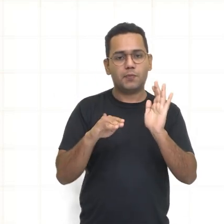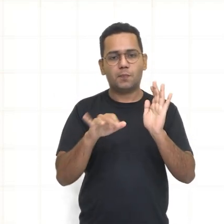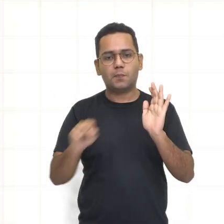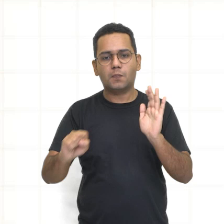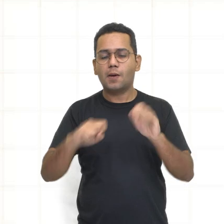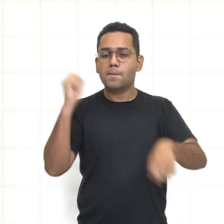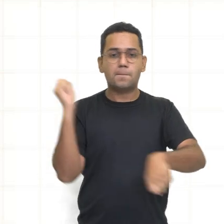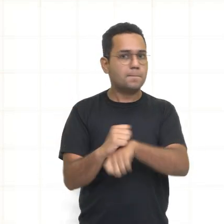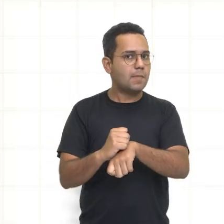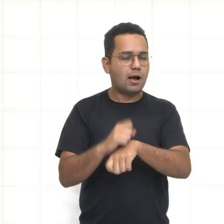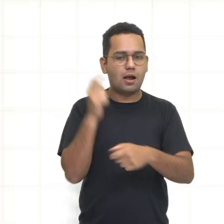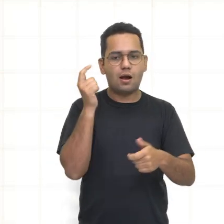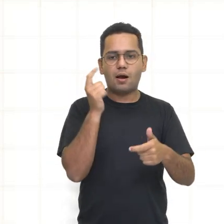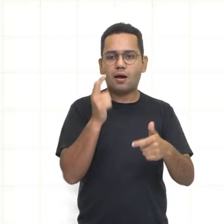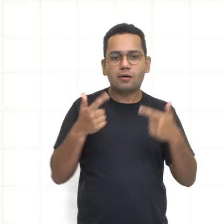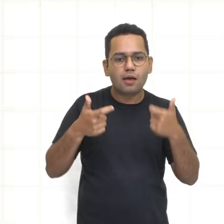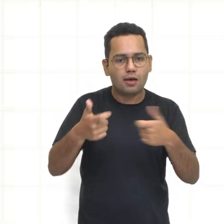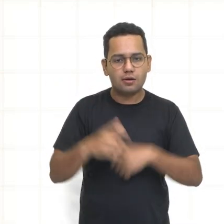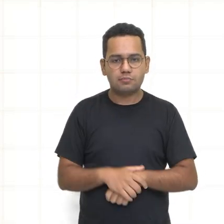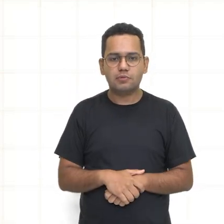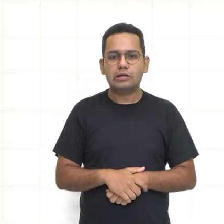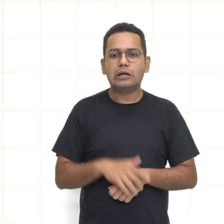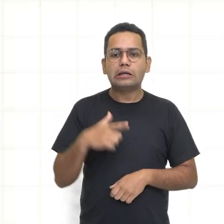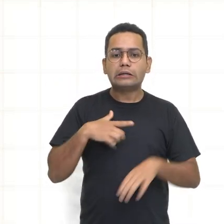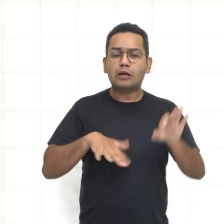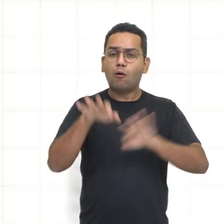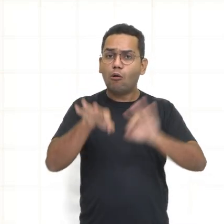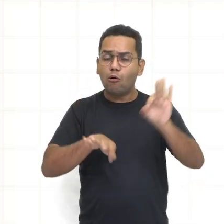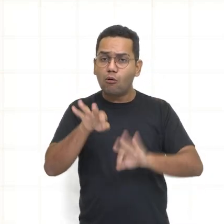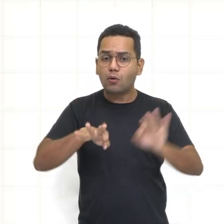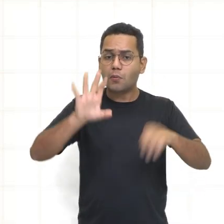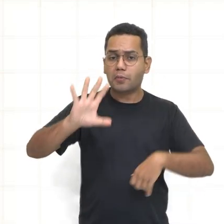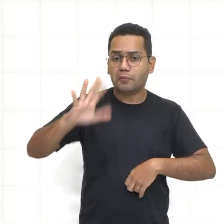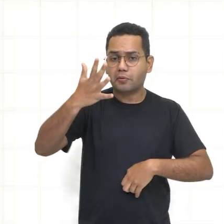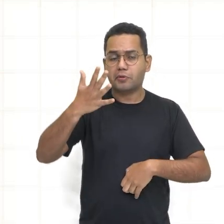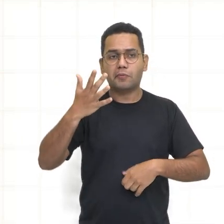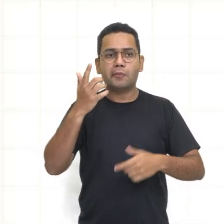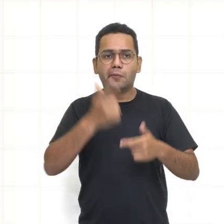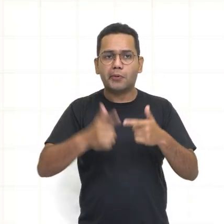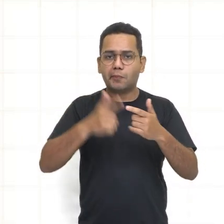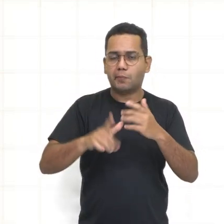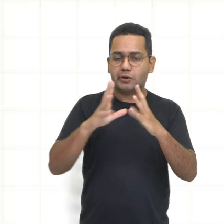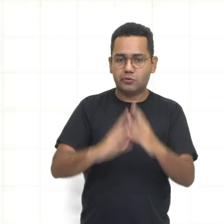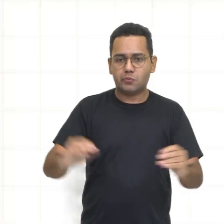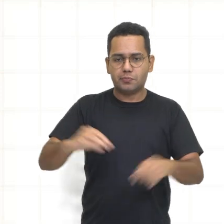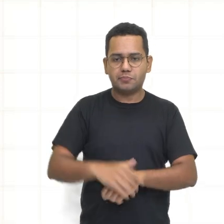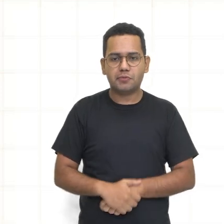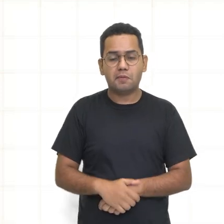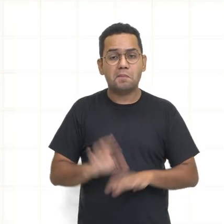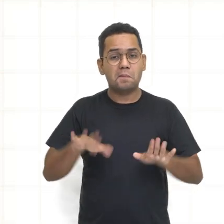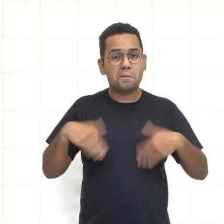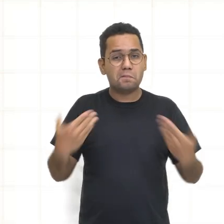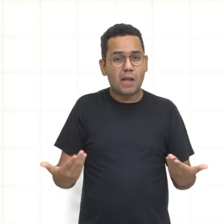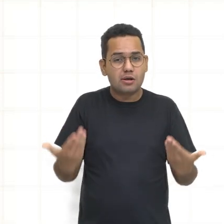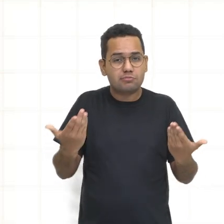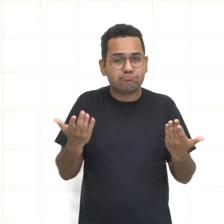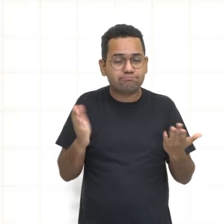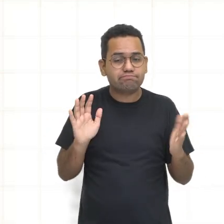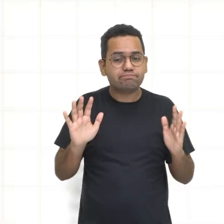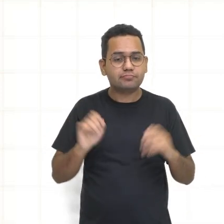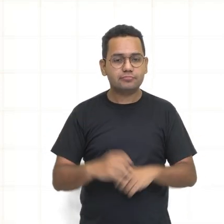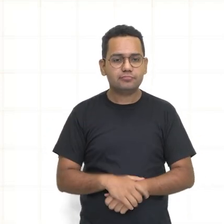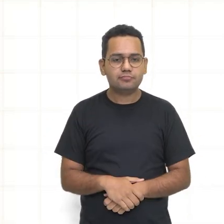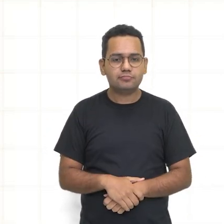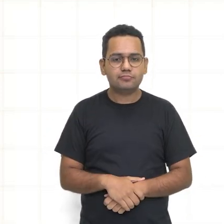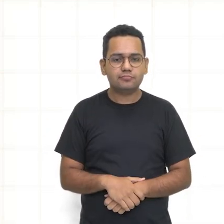de Minsk, que estabeleceram um cessar-fogo e medidas para resolver o conflito.